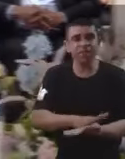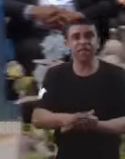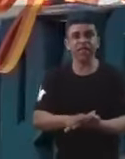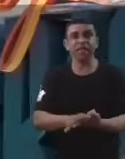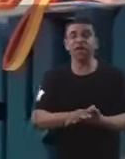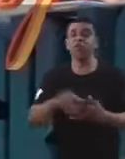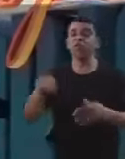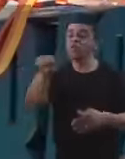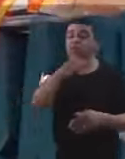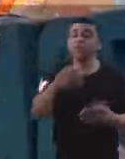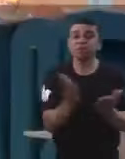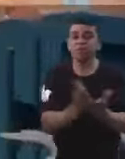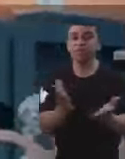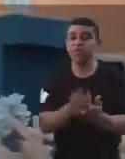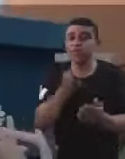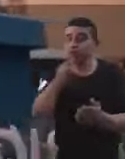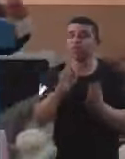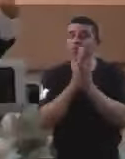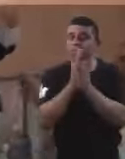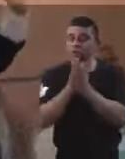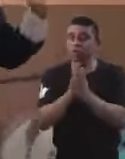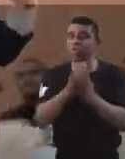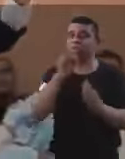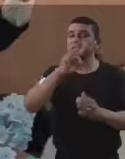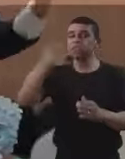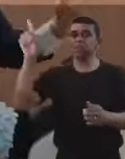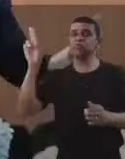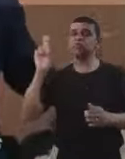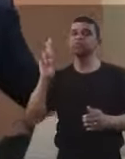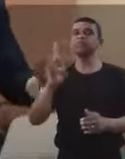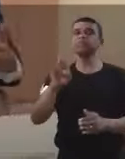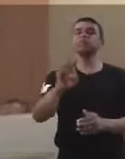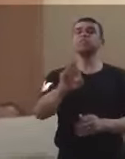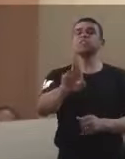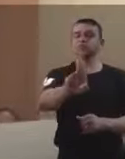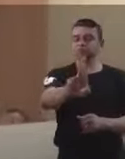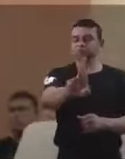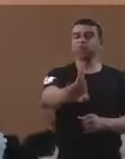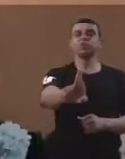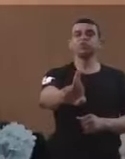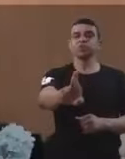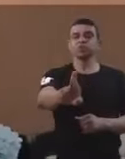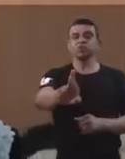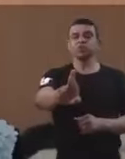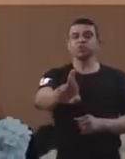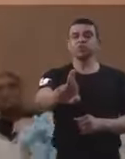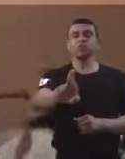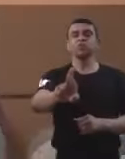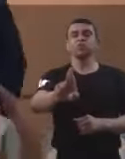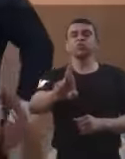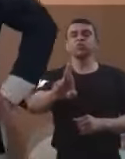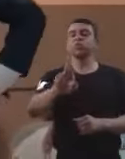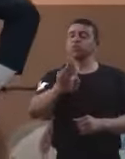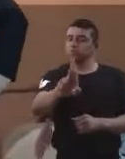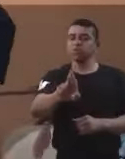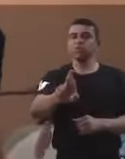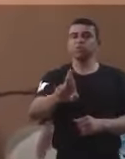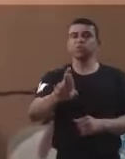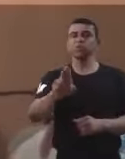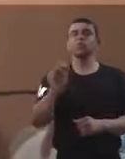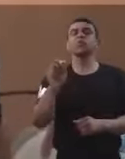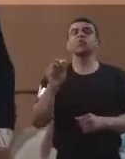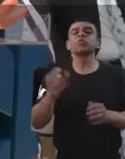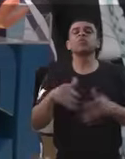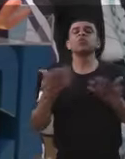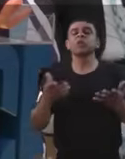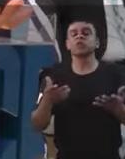quando quer. Crente ora e Deus responde quando quiser. Ah, pastor, mas primeiro o Reis 17 diz que Elias